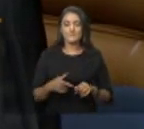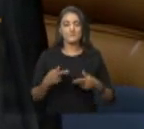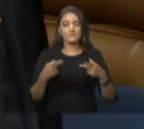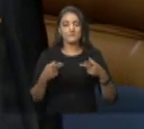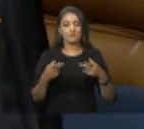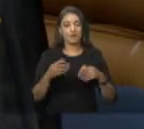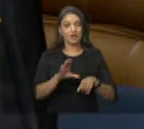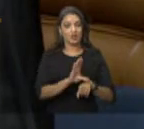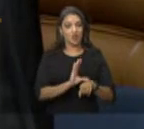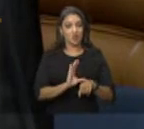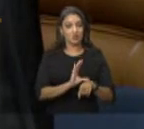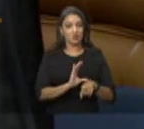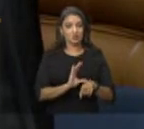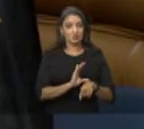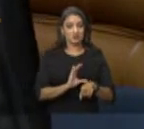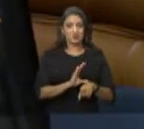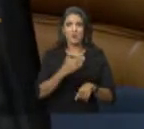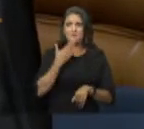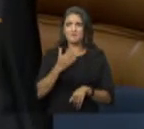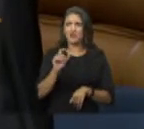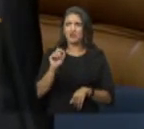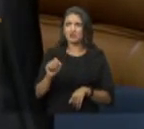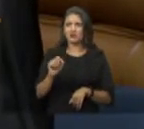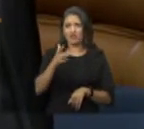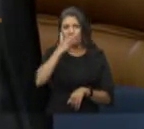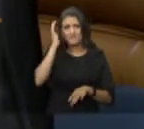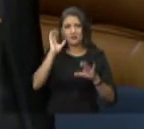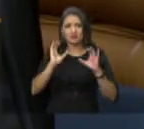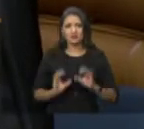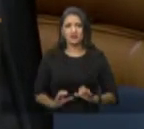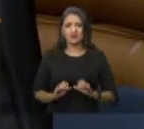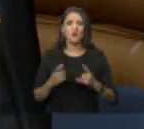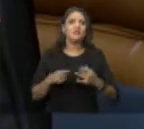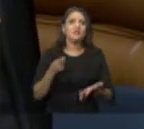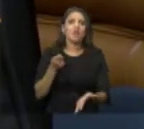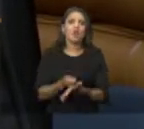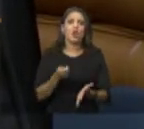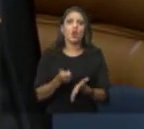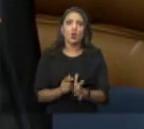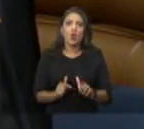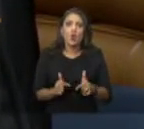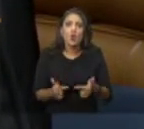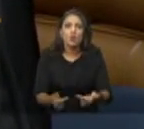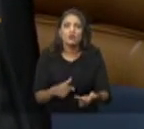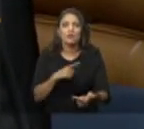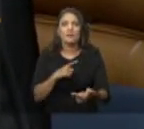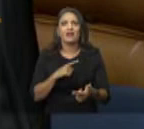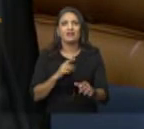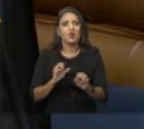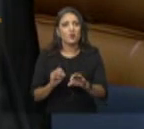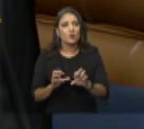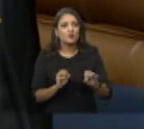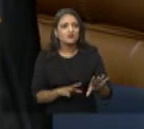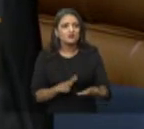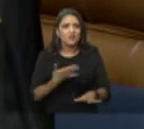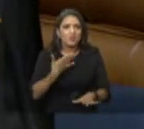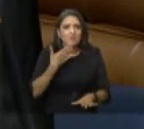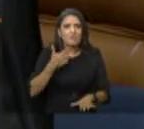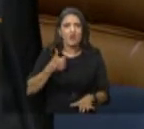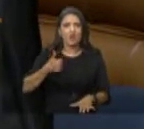a constitui-se exige do cidadão é de cobrança de luta pelo aprimoramento do ensino oficial